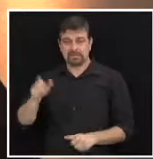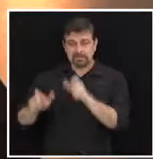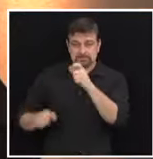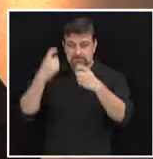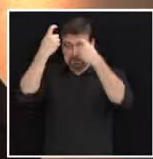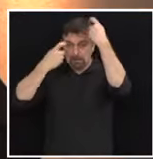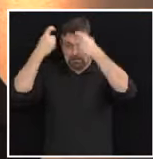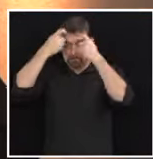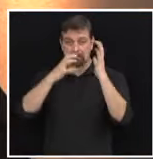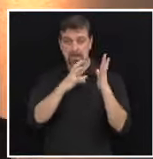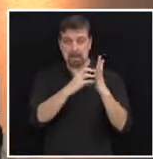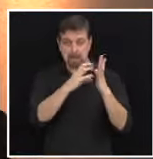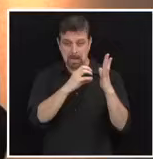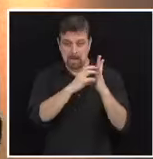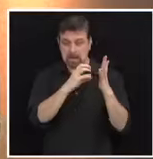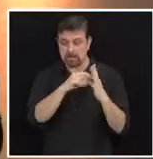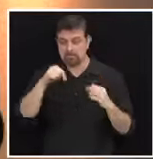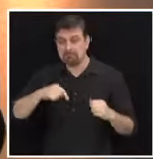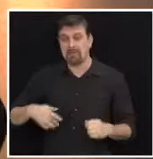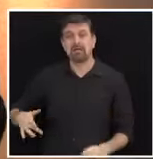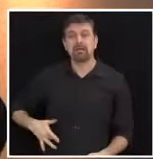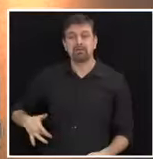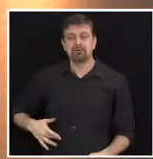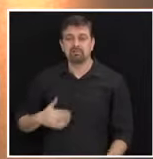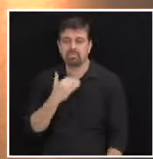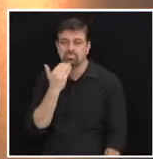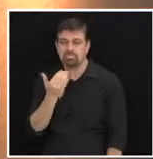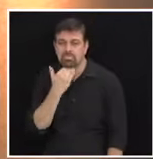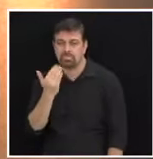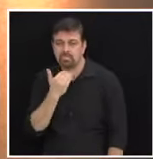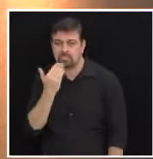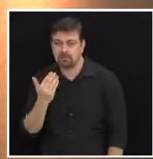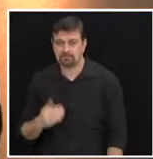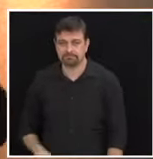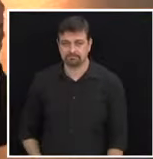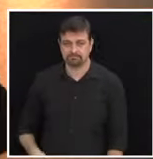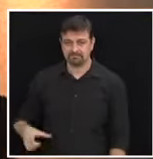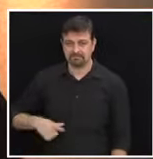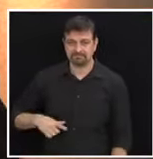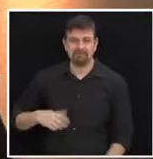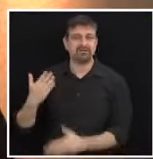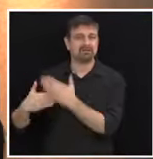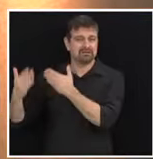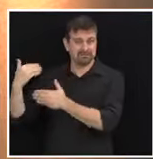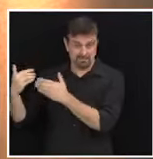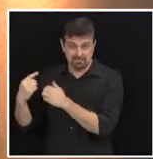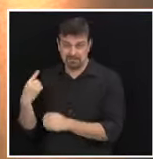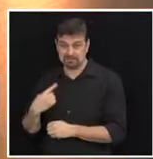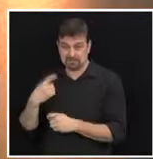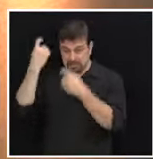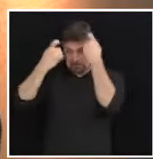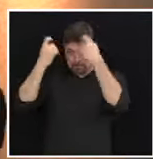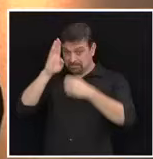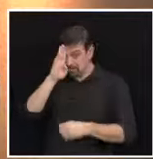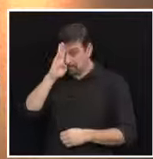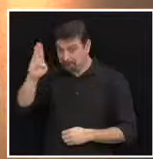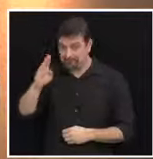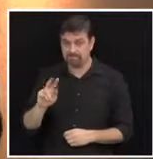HIV. Isso foi considerado muitos anos como o primo pobre do HIV, porque